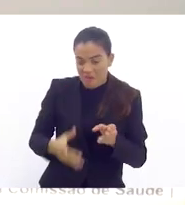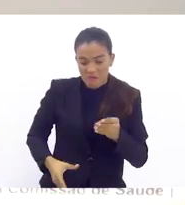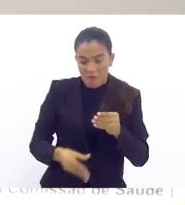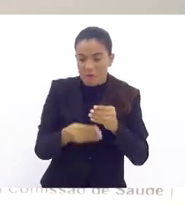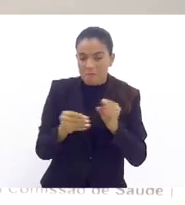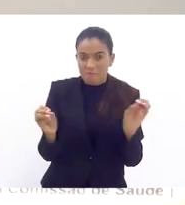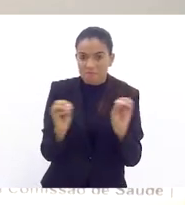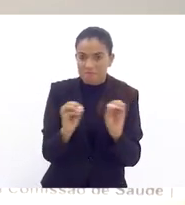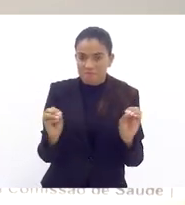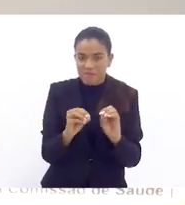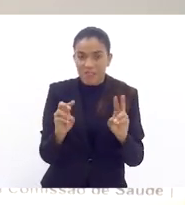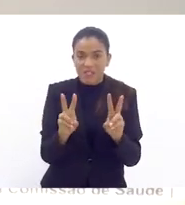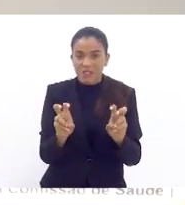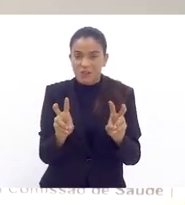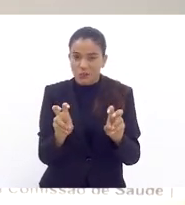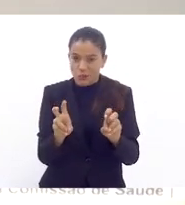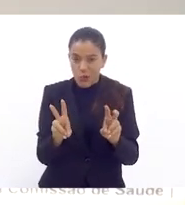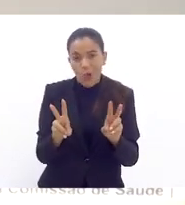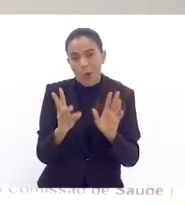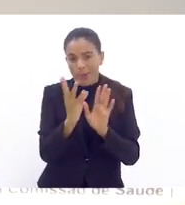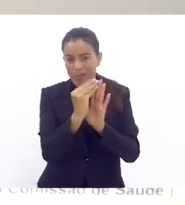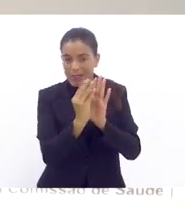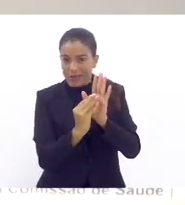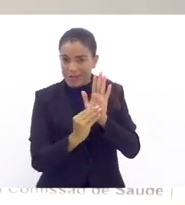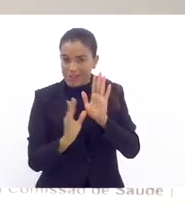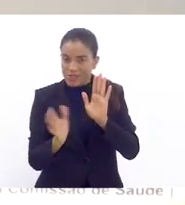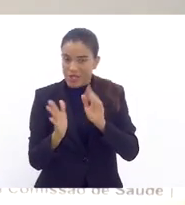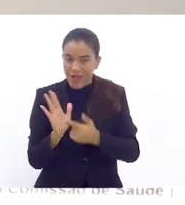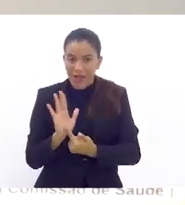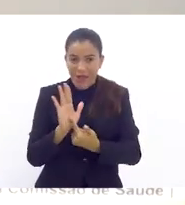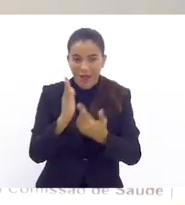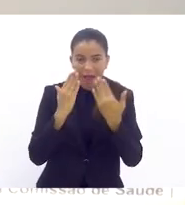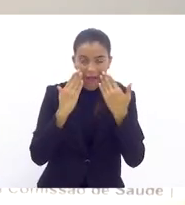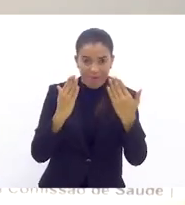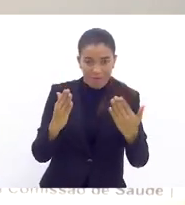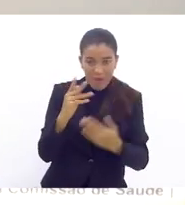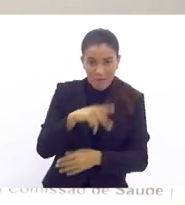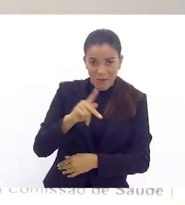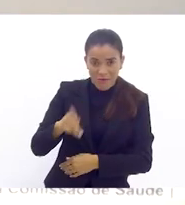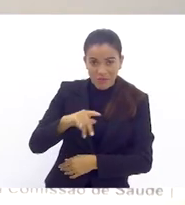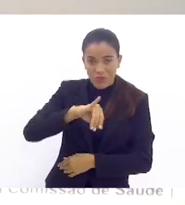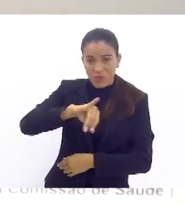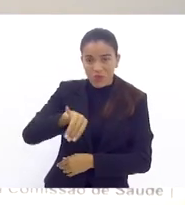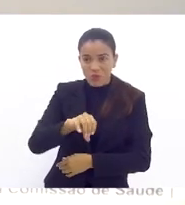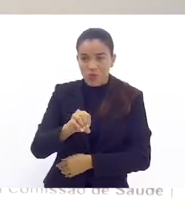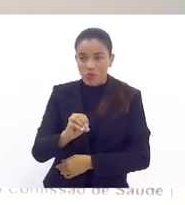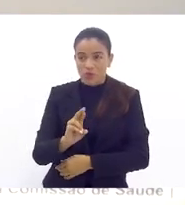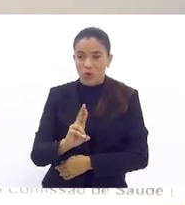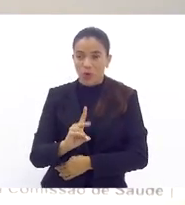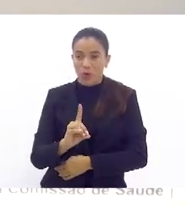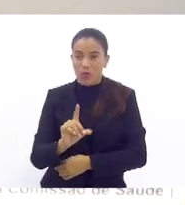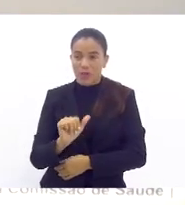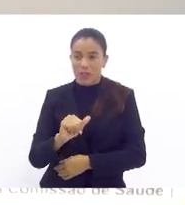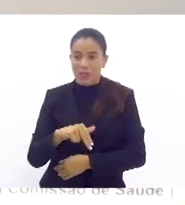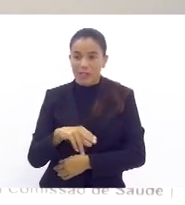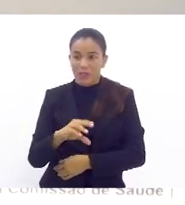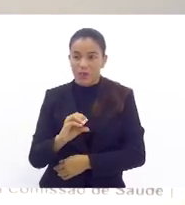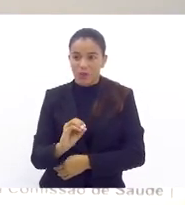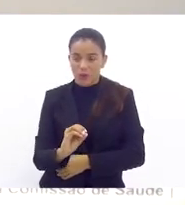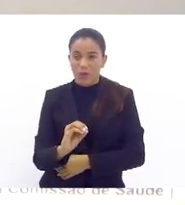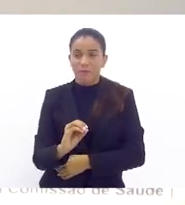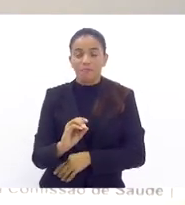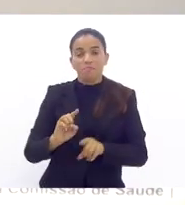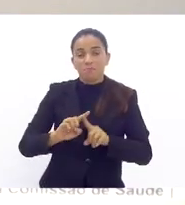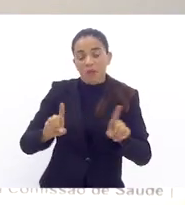colocação sobre a matéria já apresentada pelo professor Giordano e quero também